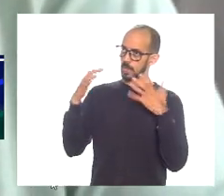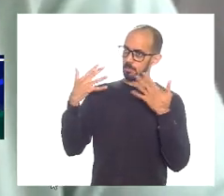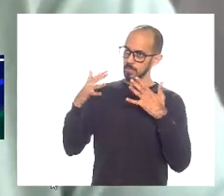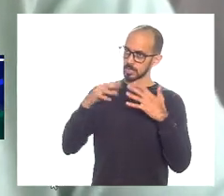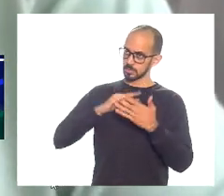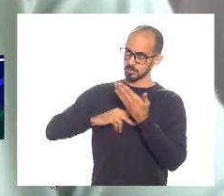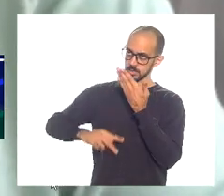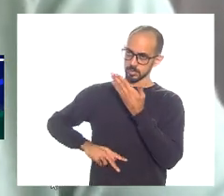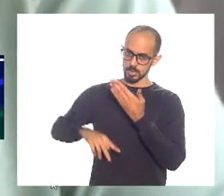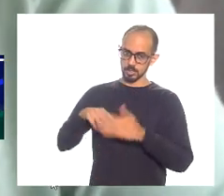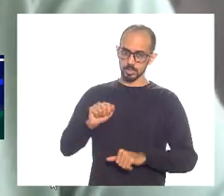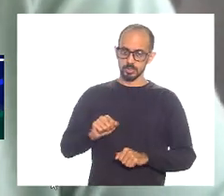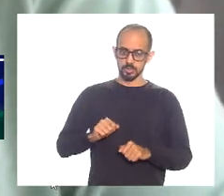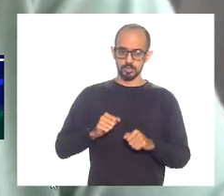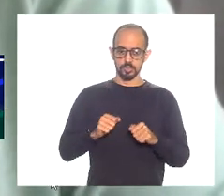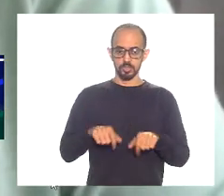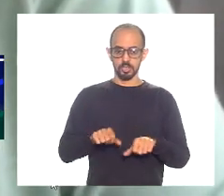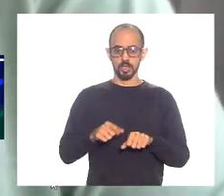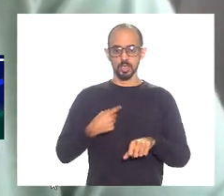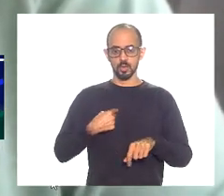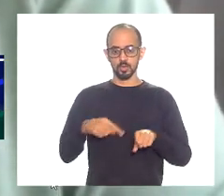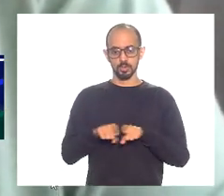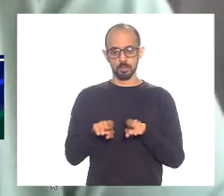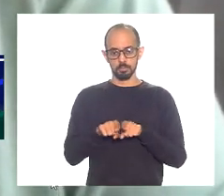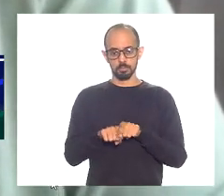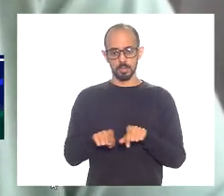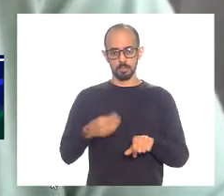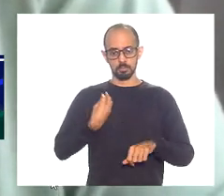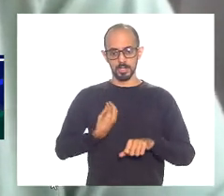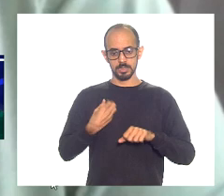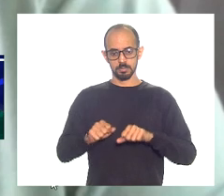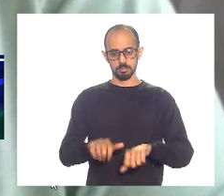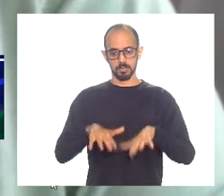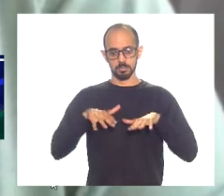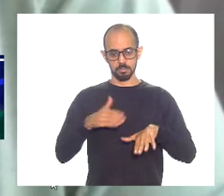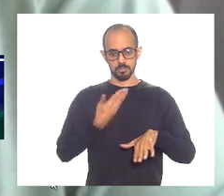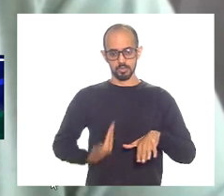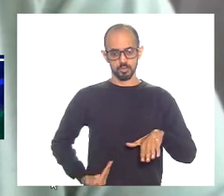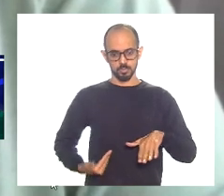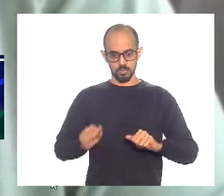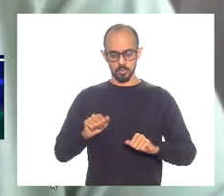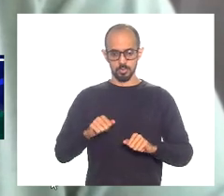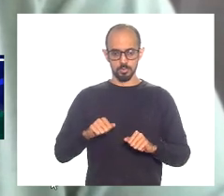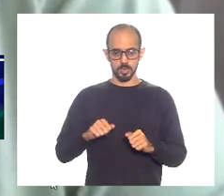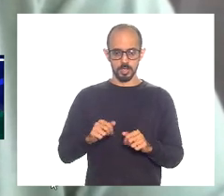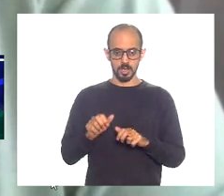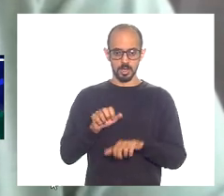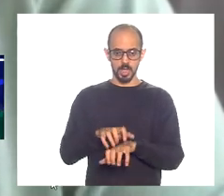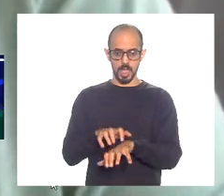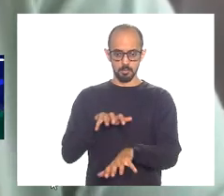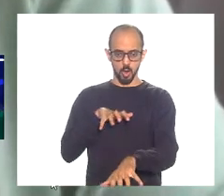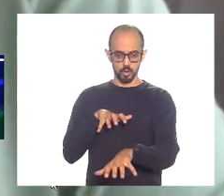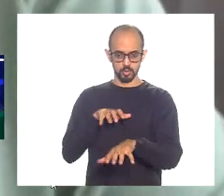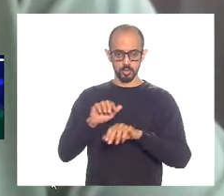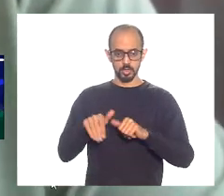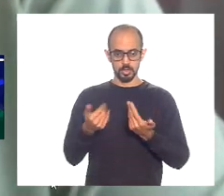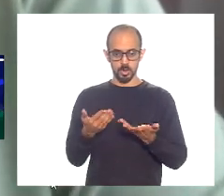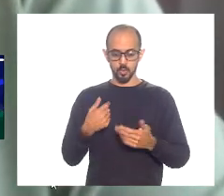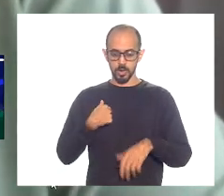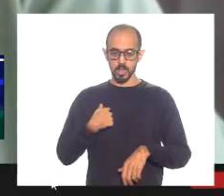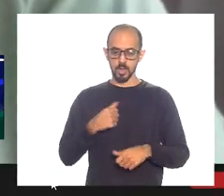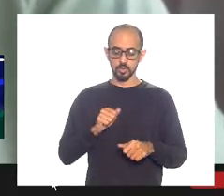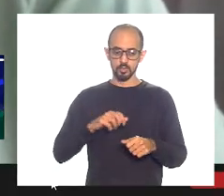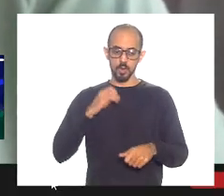oportunidade também de participar da audiência pública por via remota e dizer que eu tive a oportunidade de conhecer um pouco sobre esse